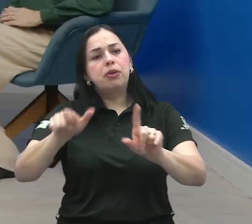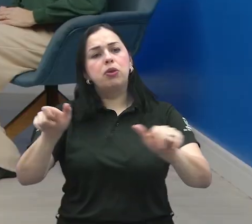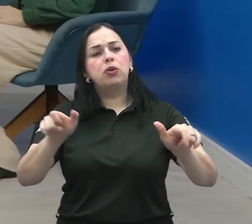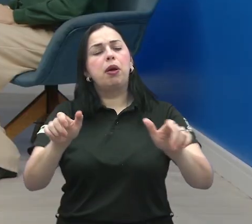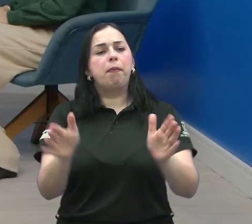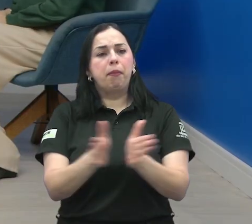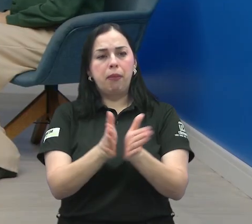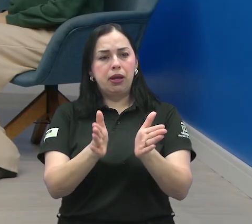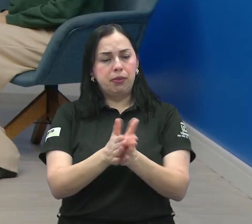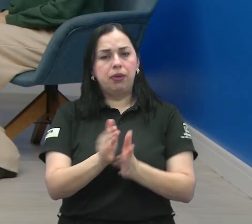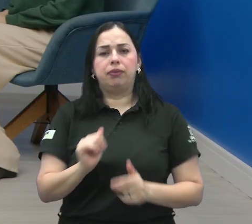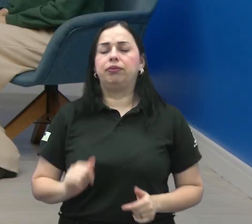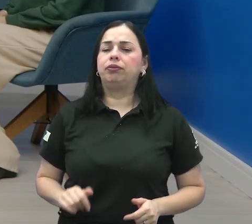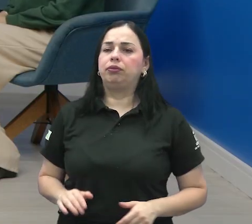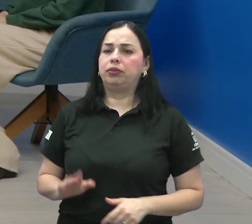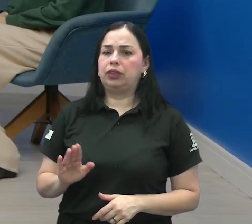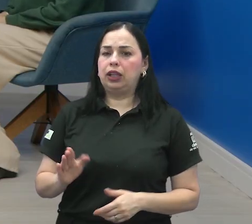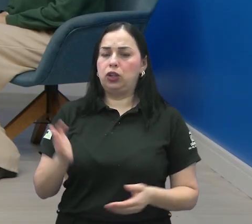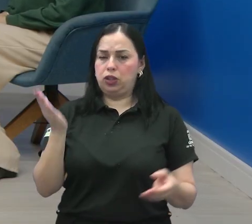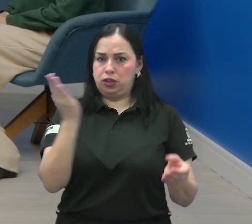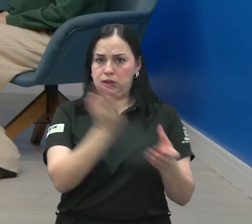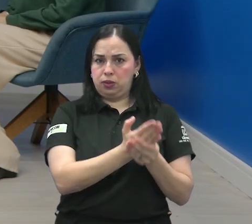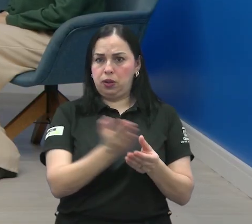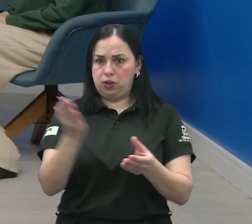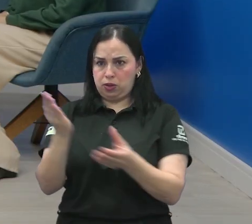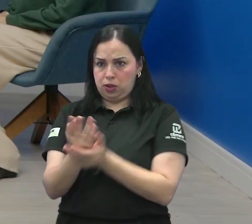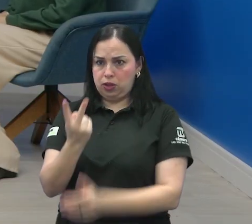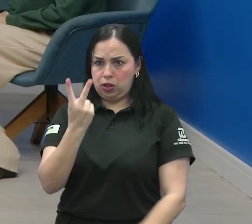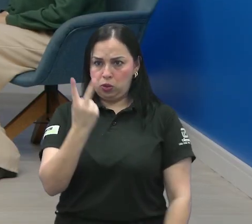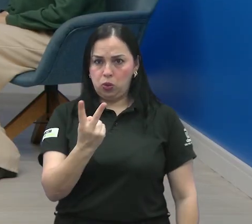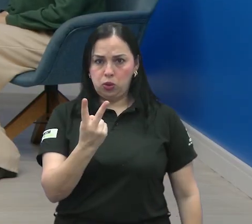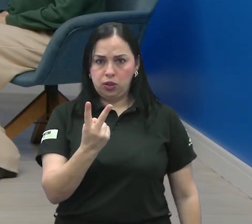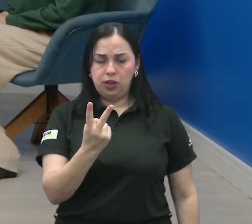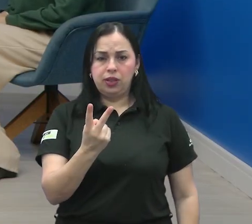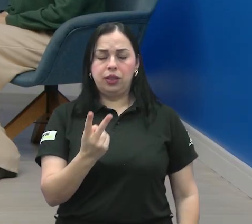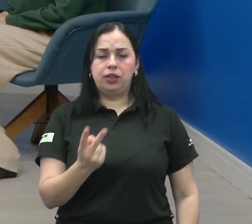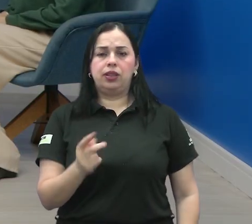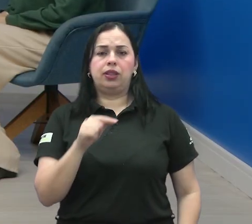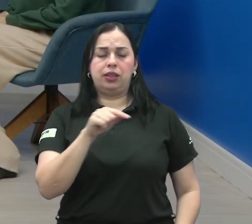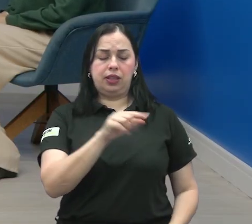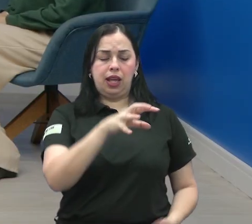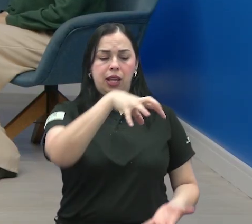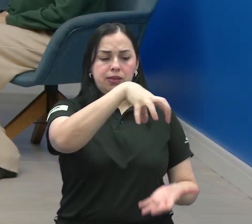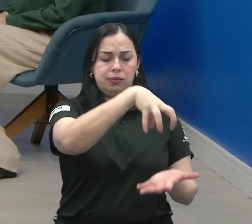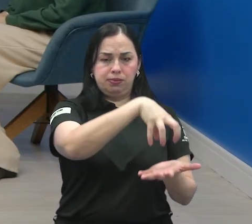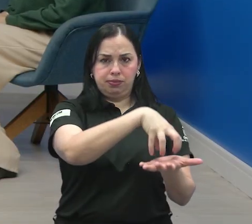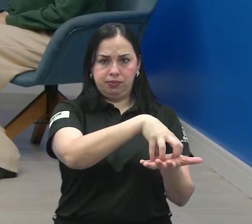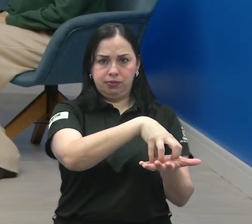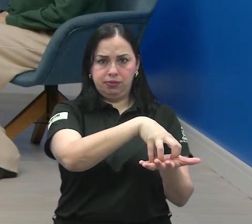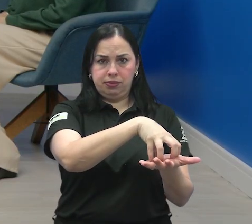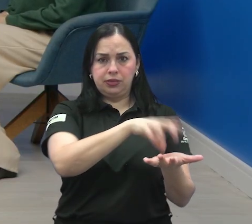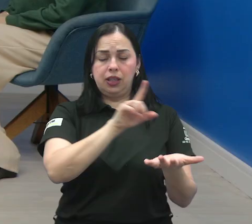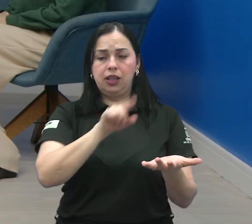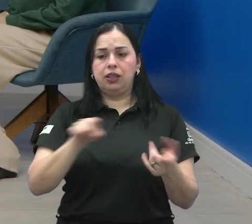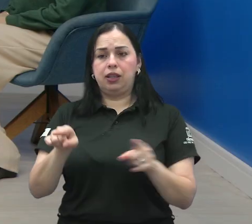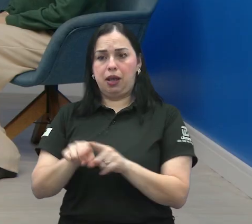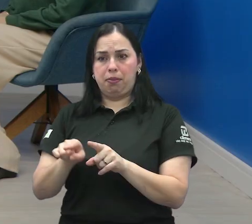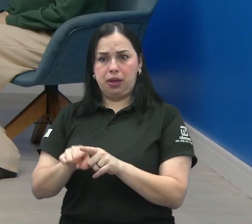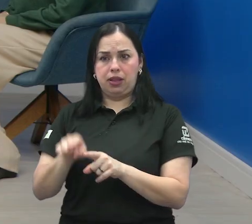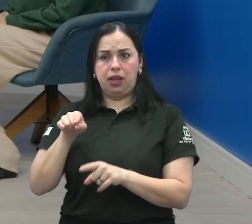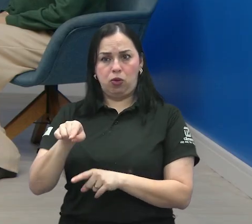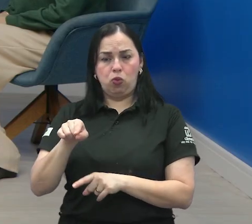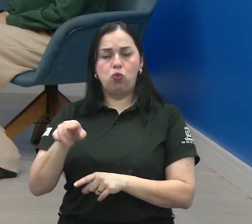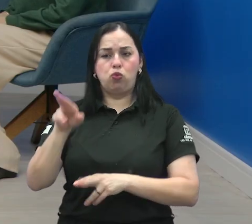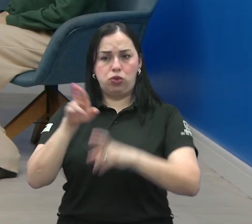Perfeito. E existe 2 processos, né? Tem a questão dos órgãos de regulamentação e o de fiscalização também,